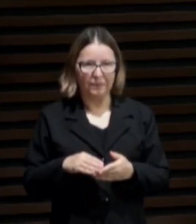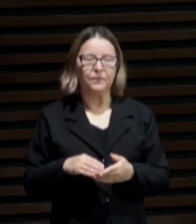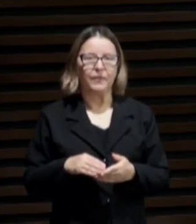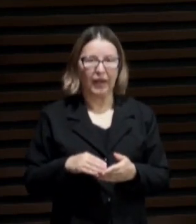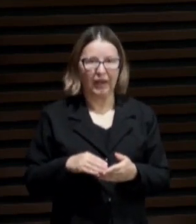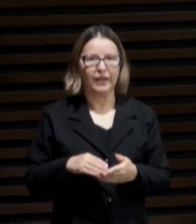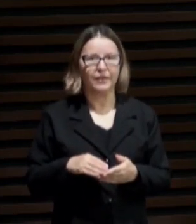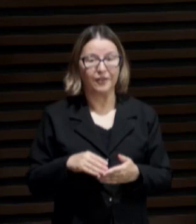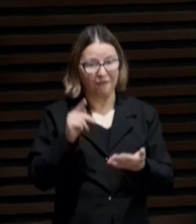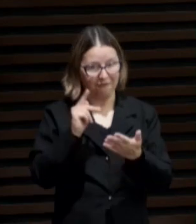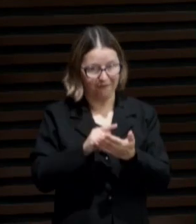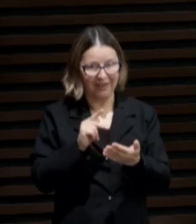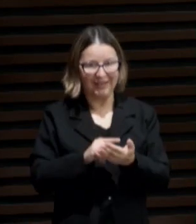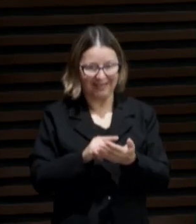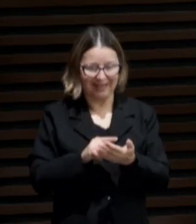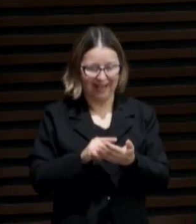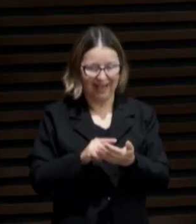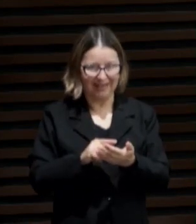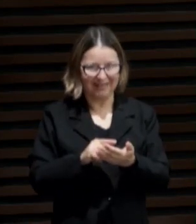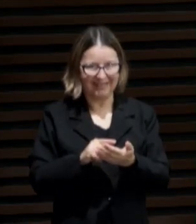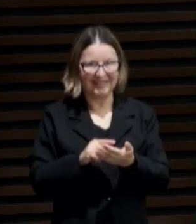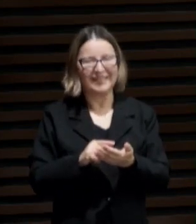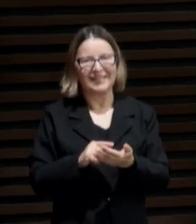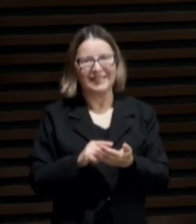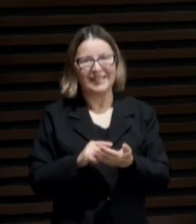vezes a expressão disse Deus.